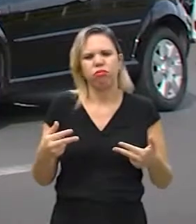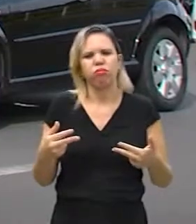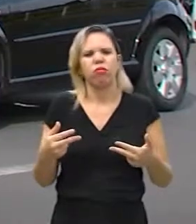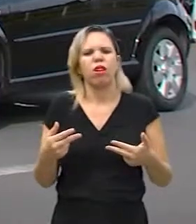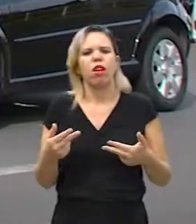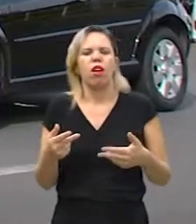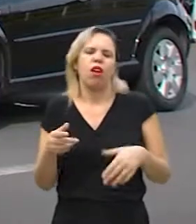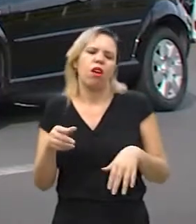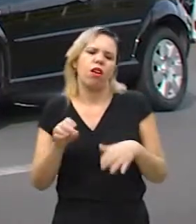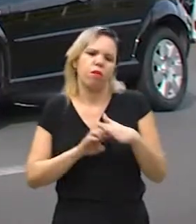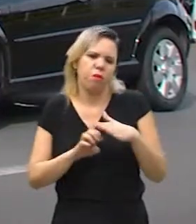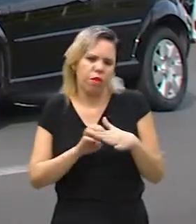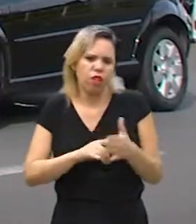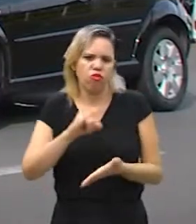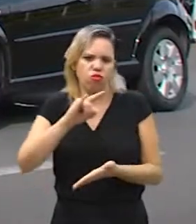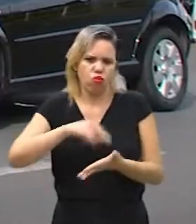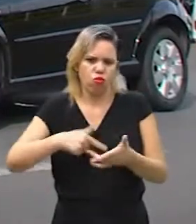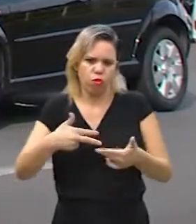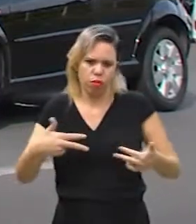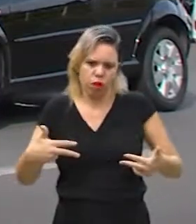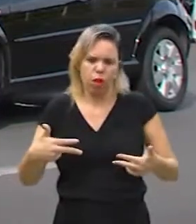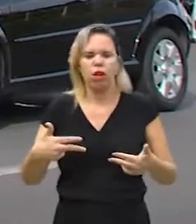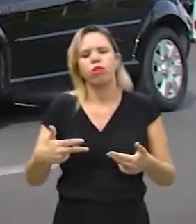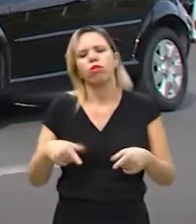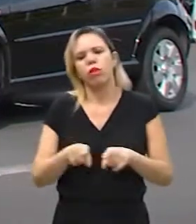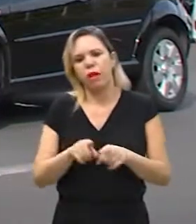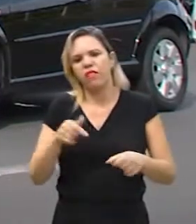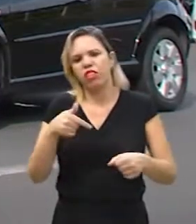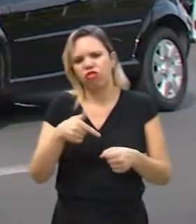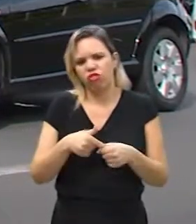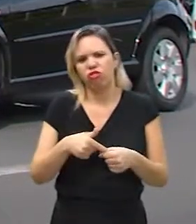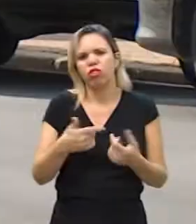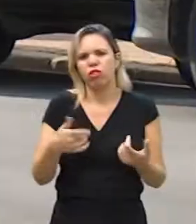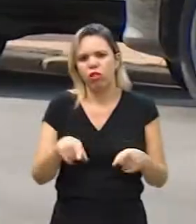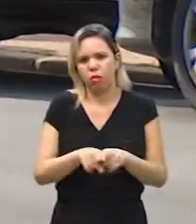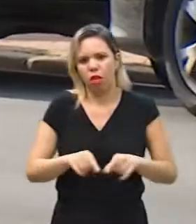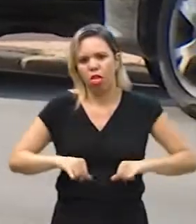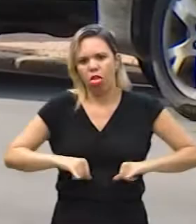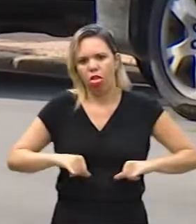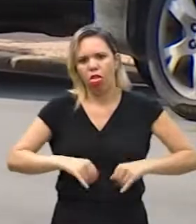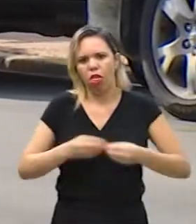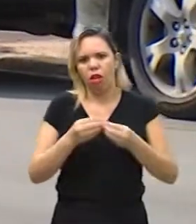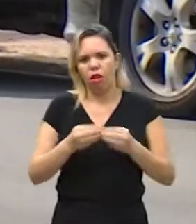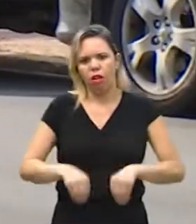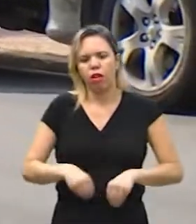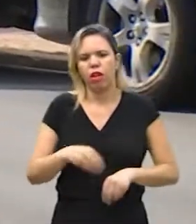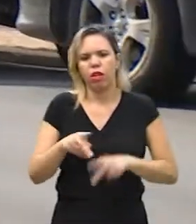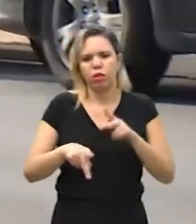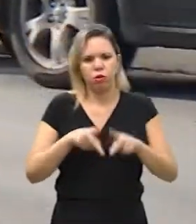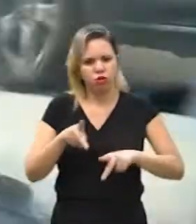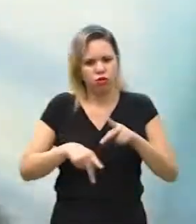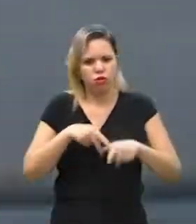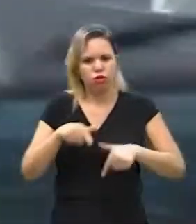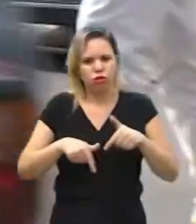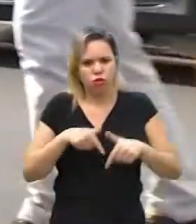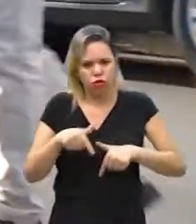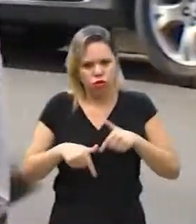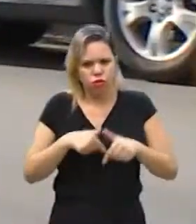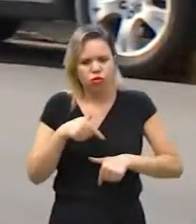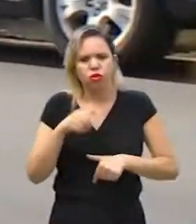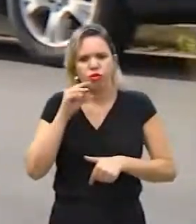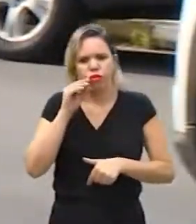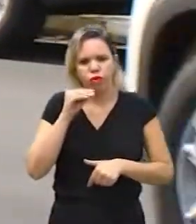despachante é frentista até o frentista do posto de gasolina vai sofrer os trabalhadores pedem uma revisão